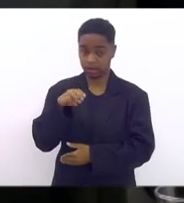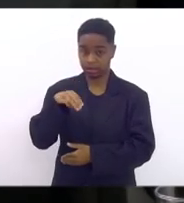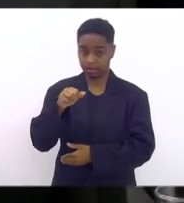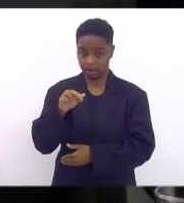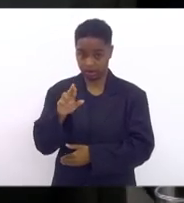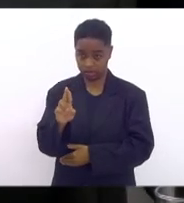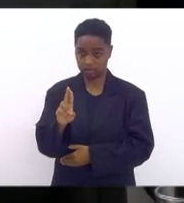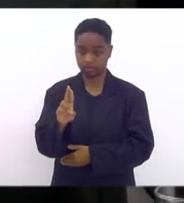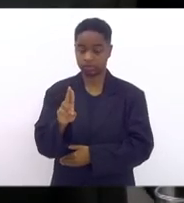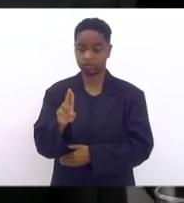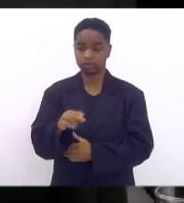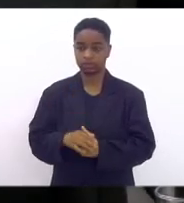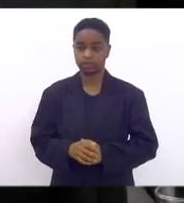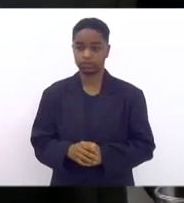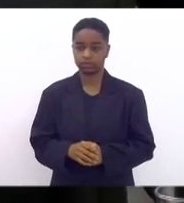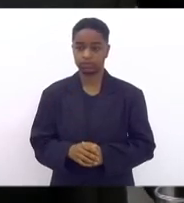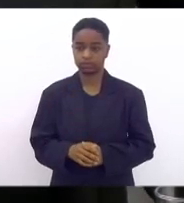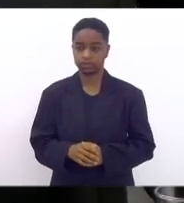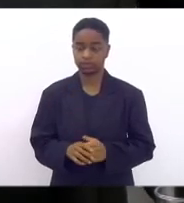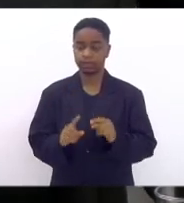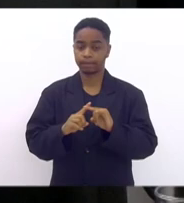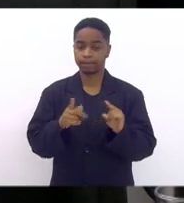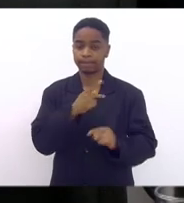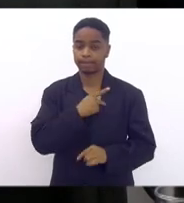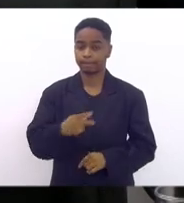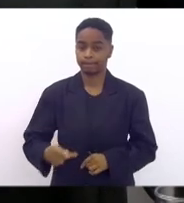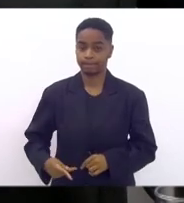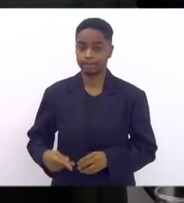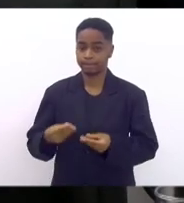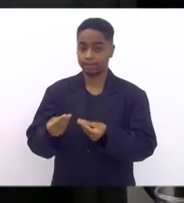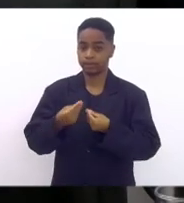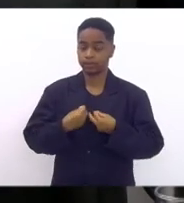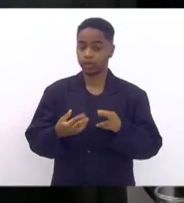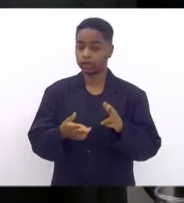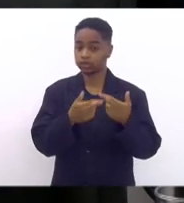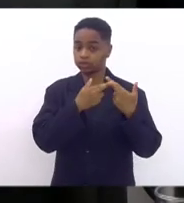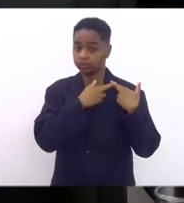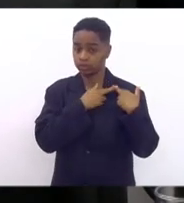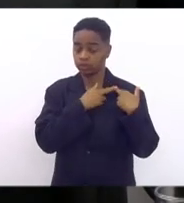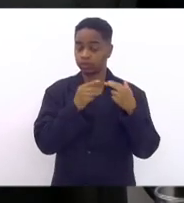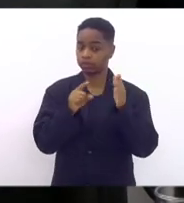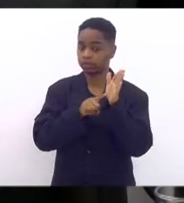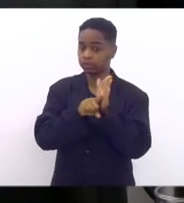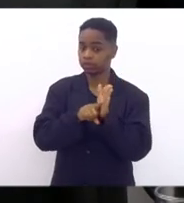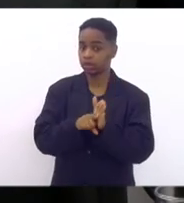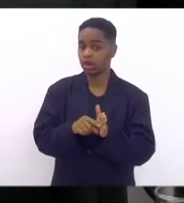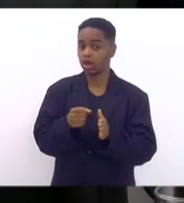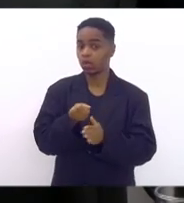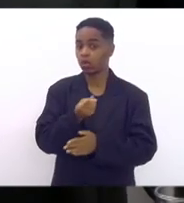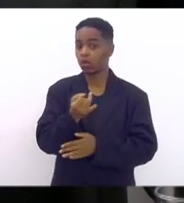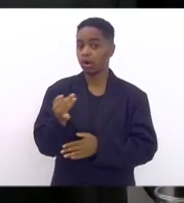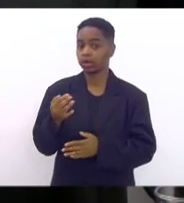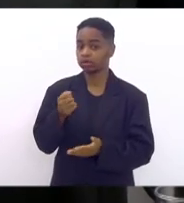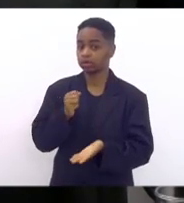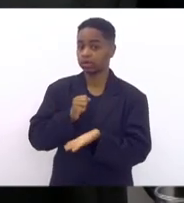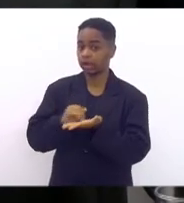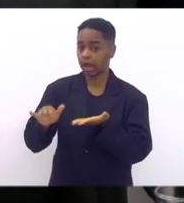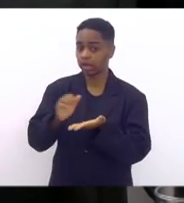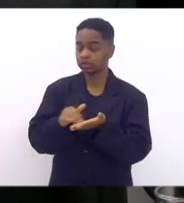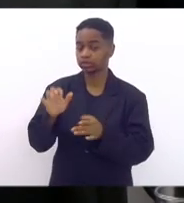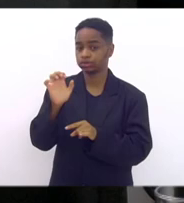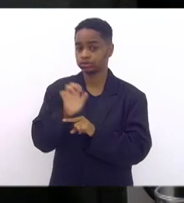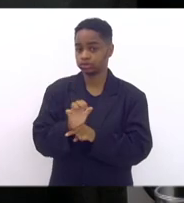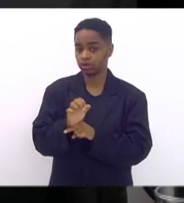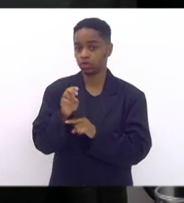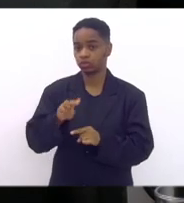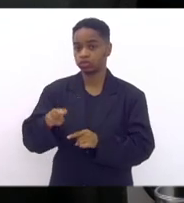ela o que o presidente né me incubiu foi de fazer o levantamento para ver o quanto isso teria de custos para o estado utilizando